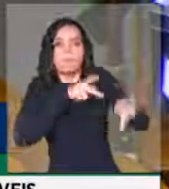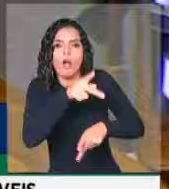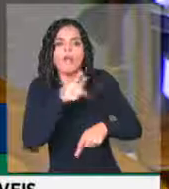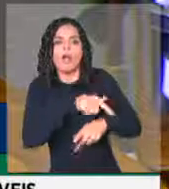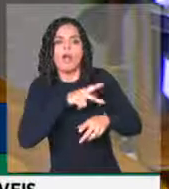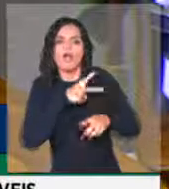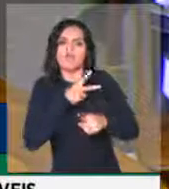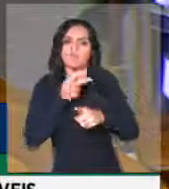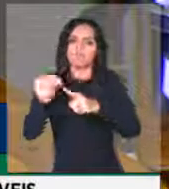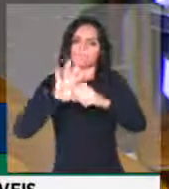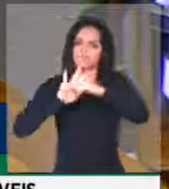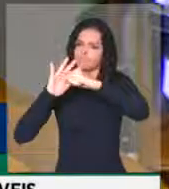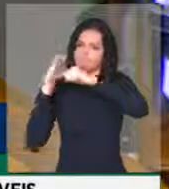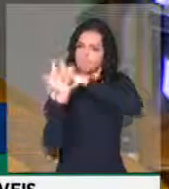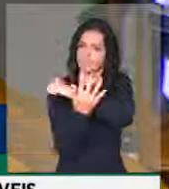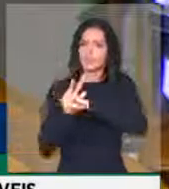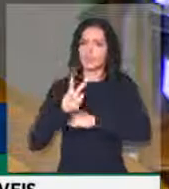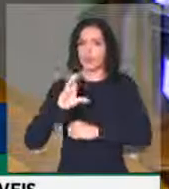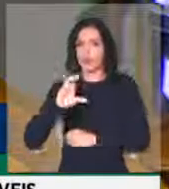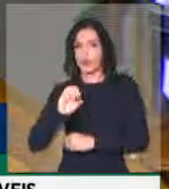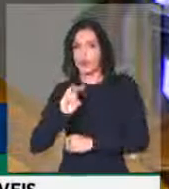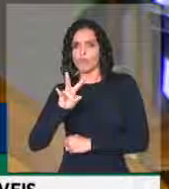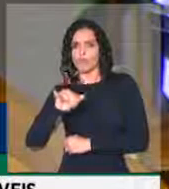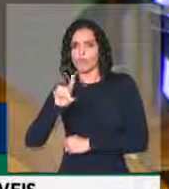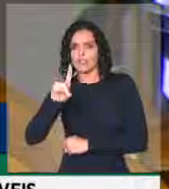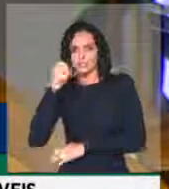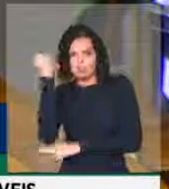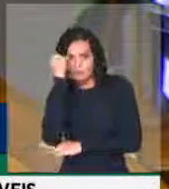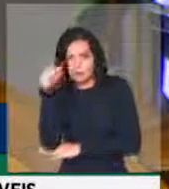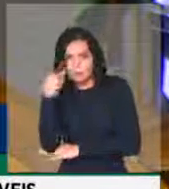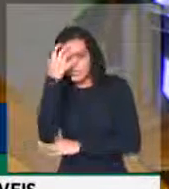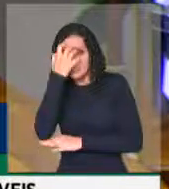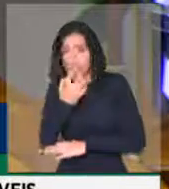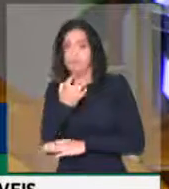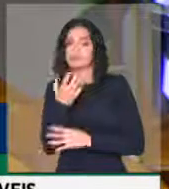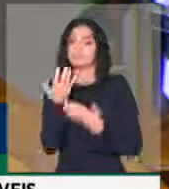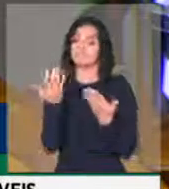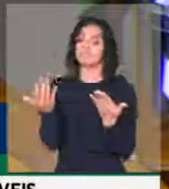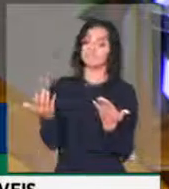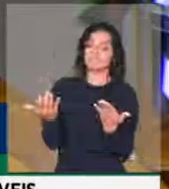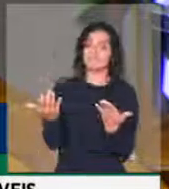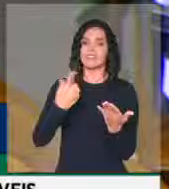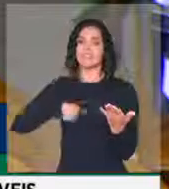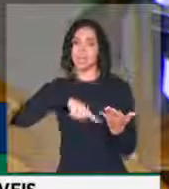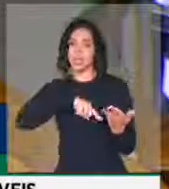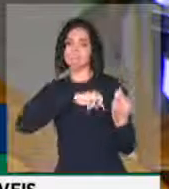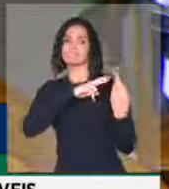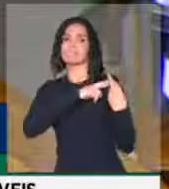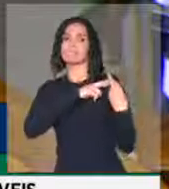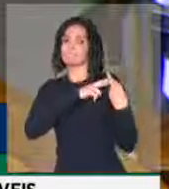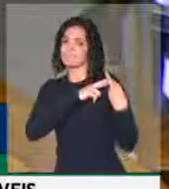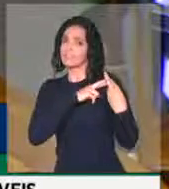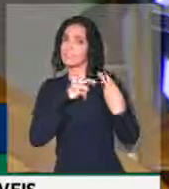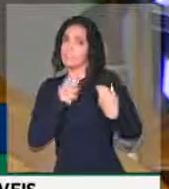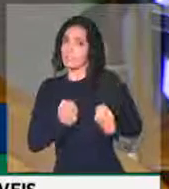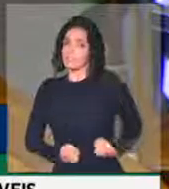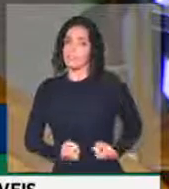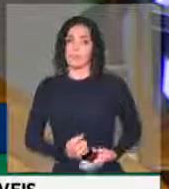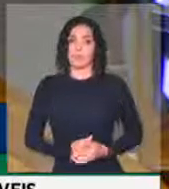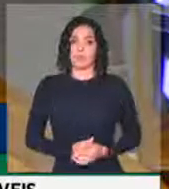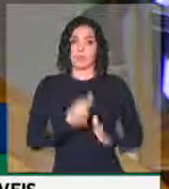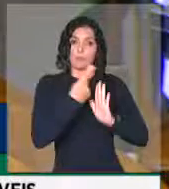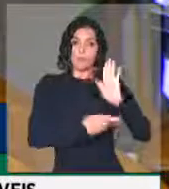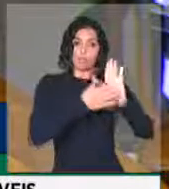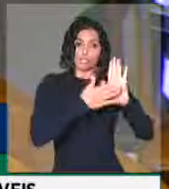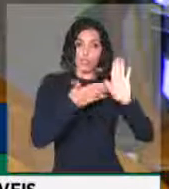extremamente perigoso, nós temos muitas responsabilidades. É um começo muito importante, presidente, esse projeto que está sendo